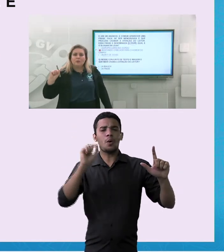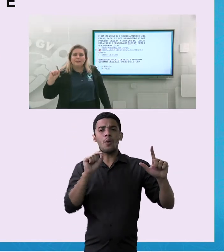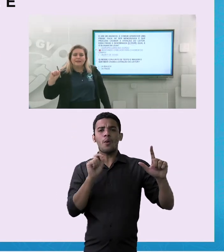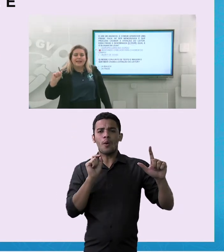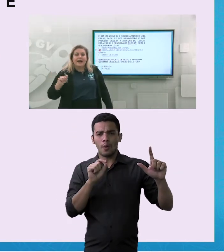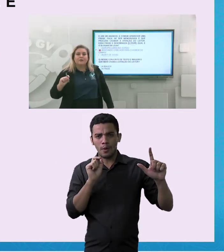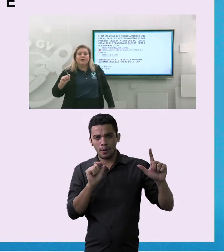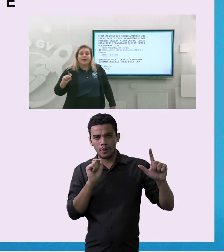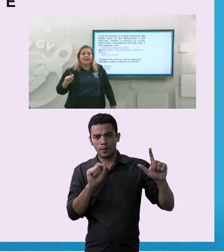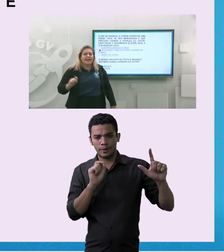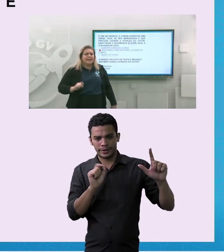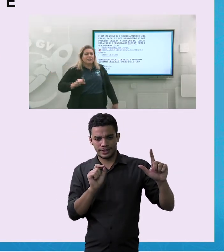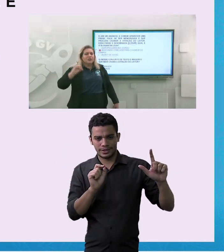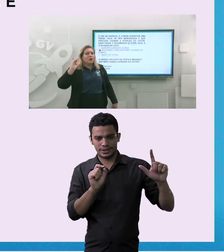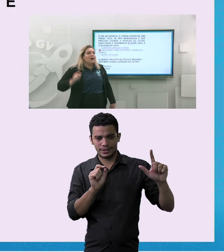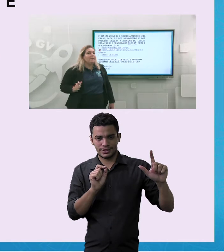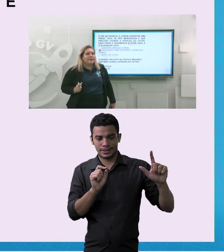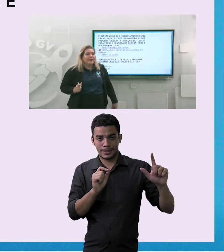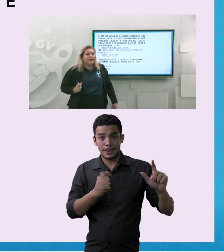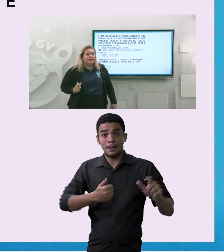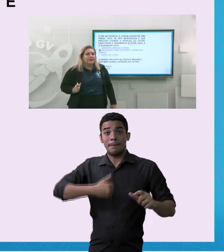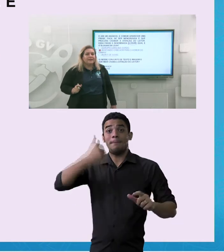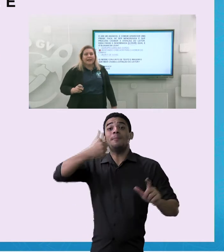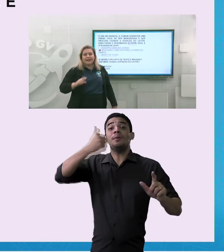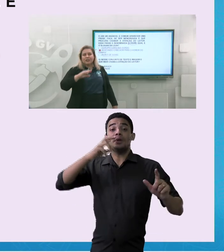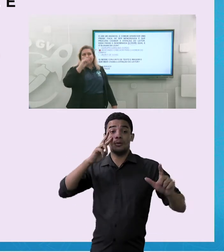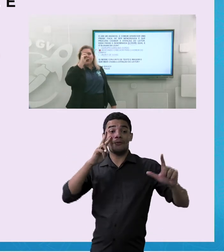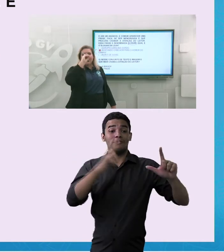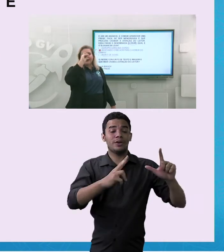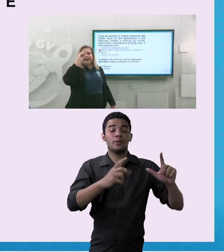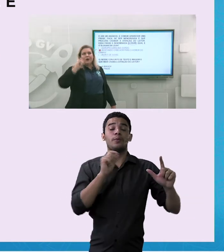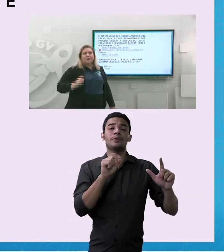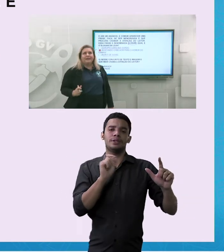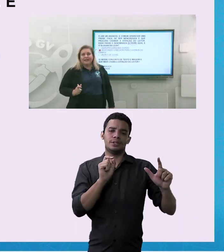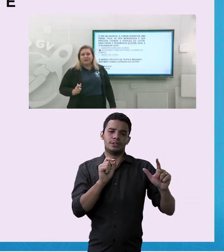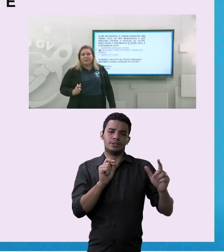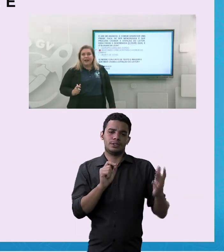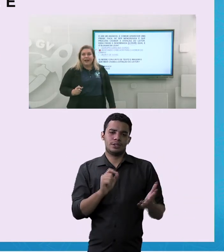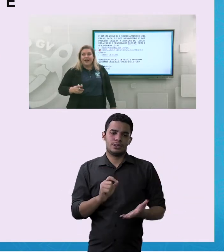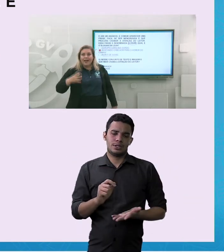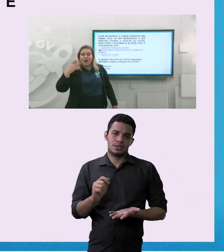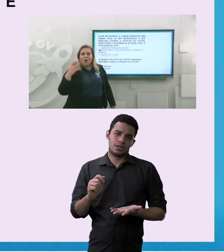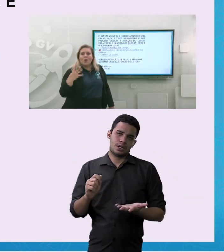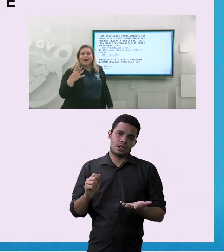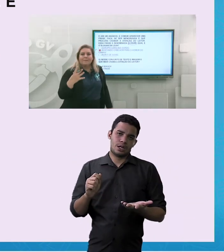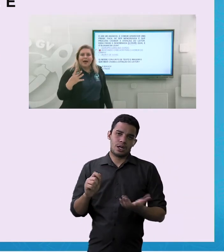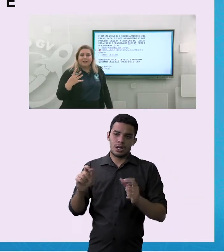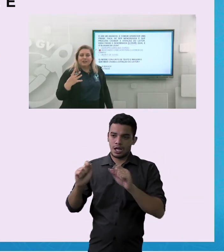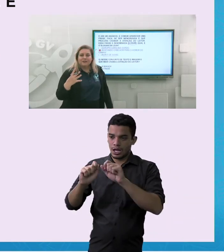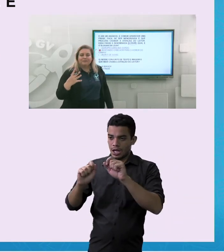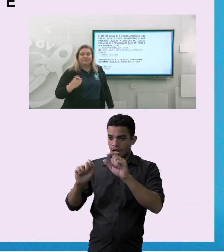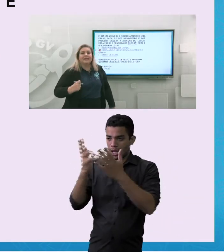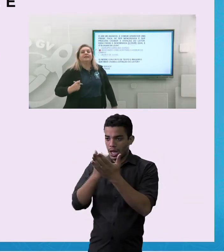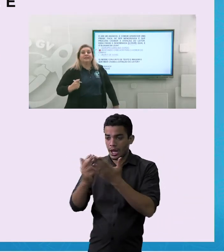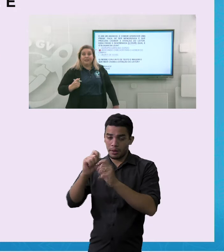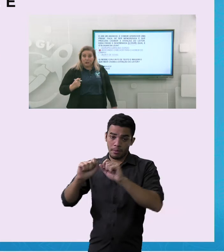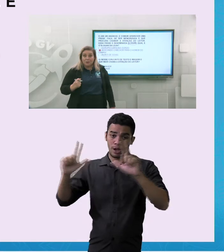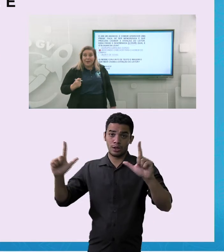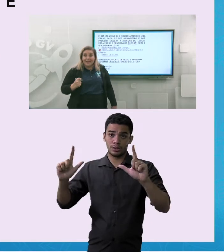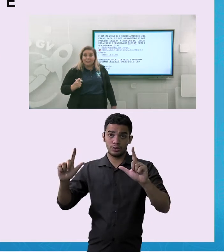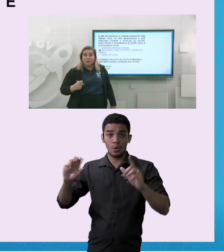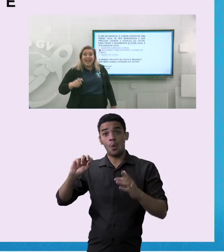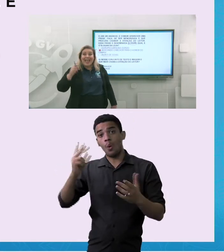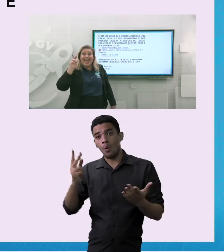anúncio publicitário, o que a gente olha primeiro? Será que a gente olha o texto para ler ou a imagem?